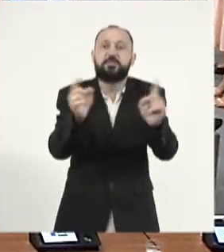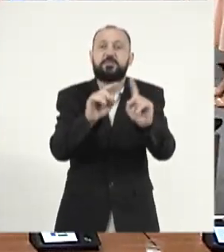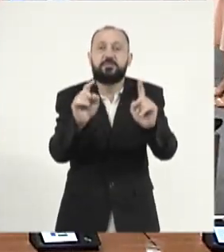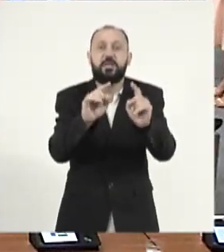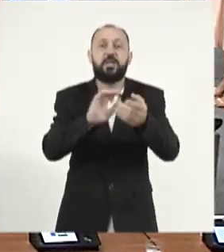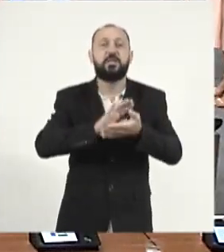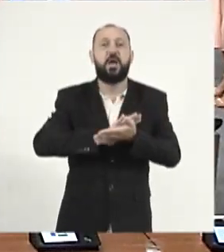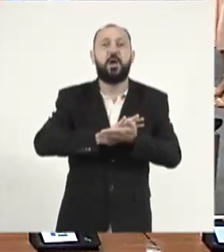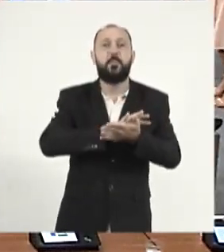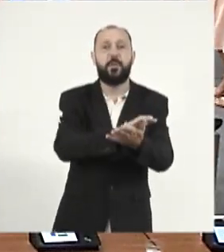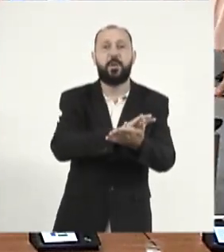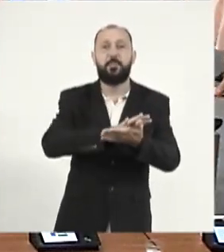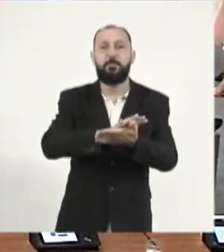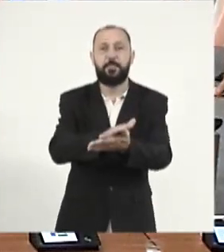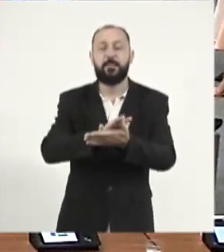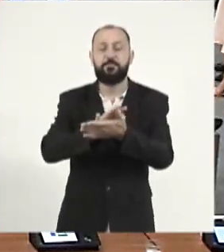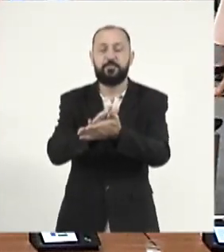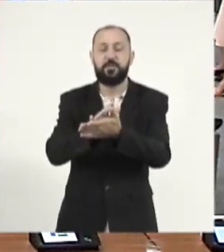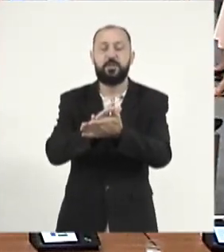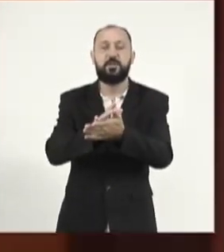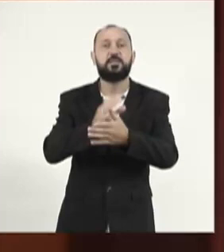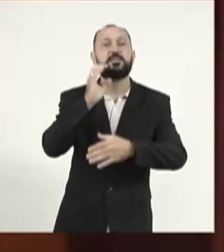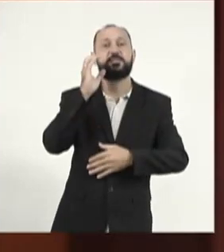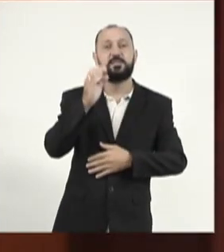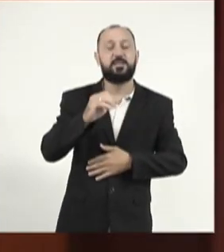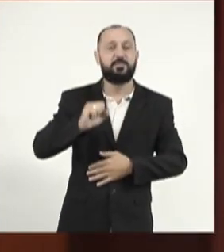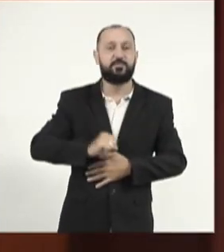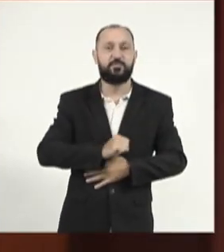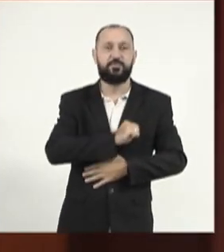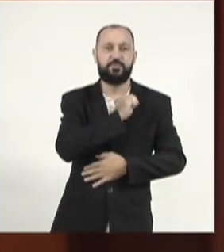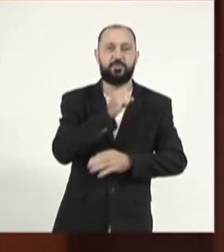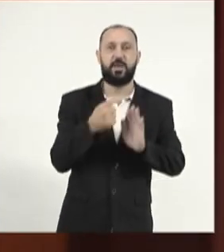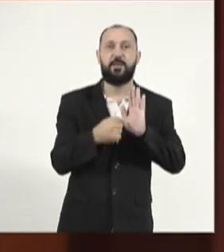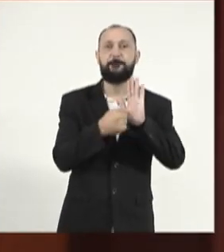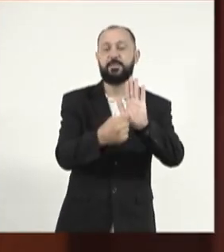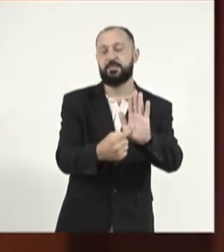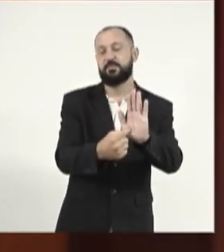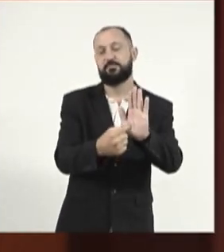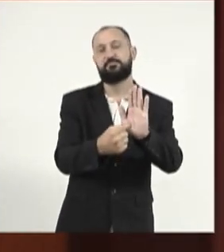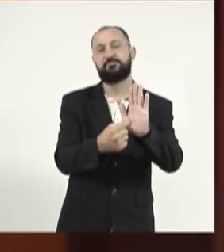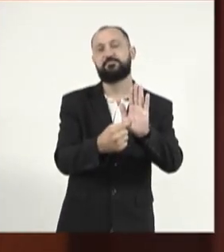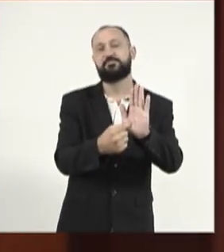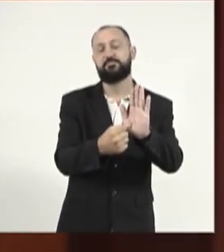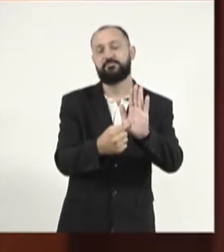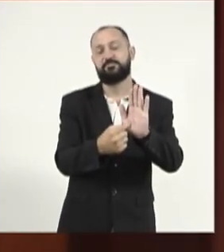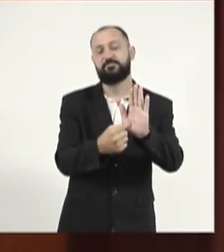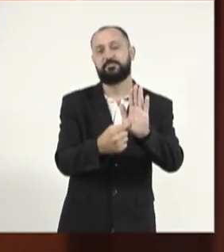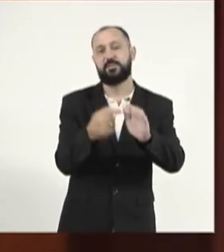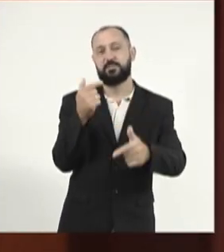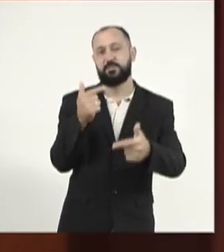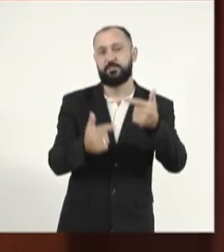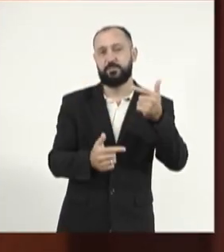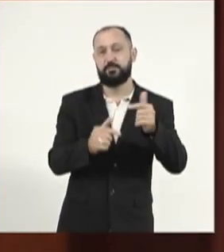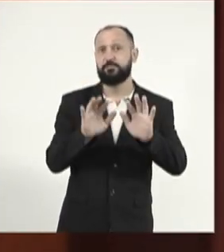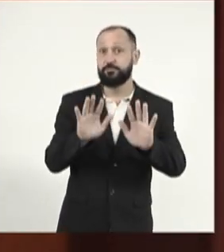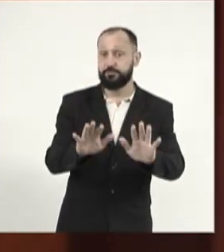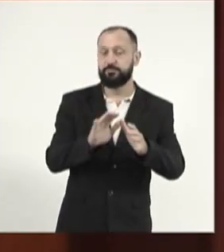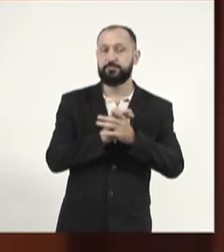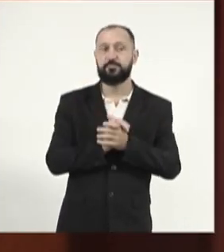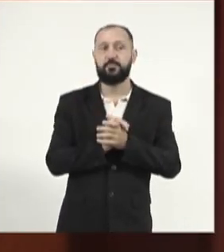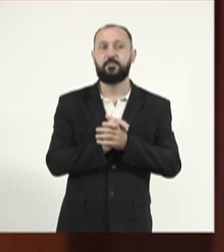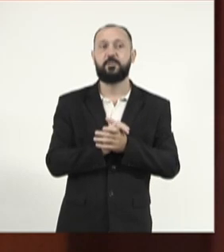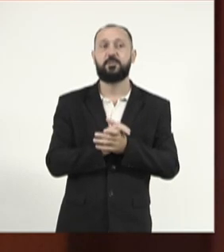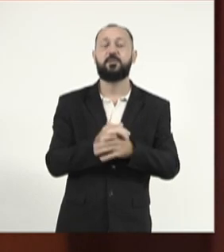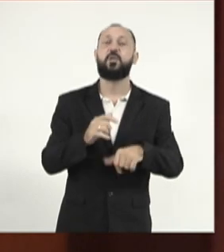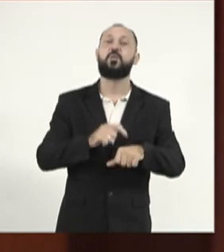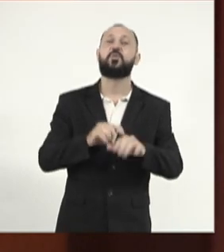esses preconceitos, né, e esse crime de ódio apresentado em toda essa política. Bom, por fim,